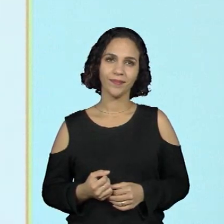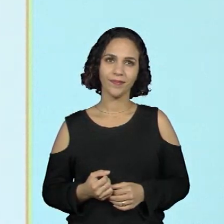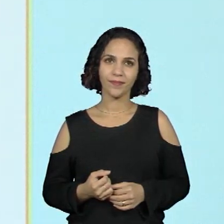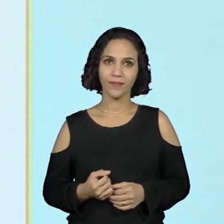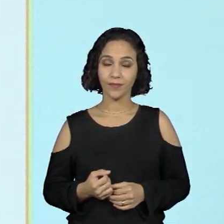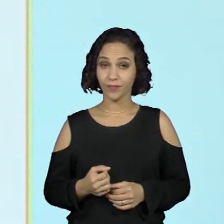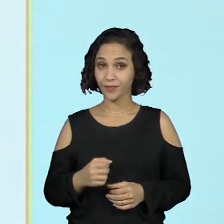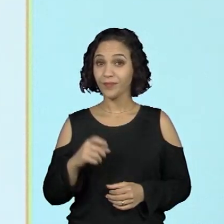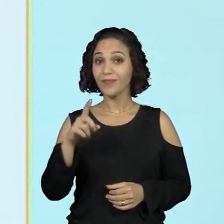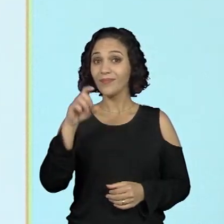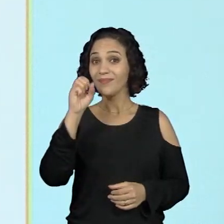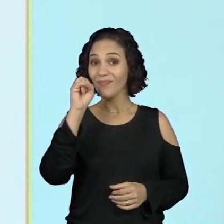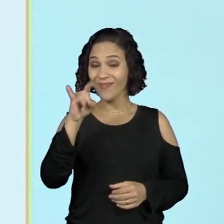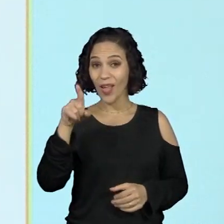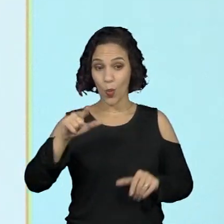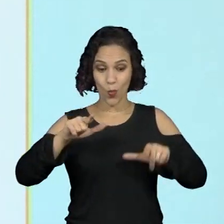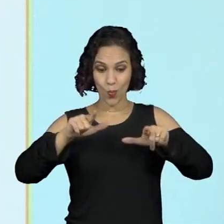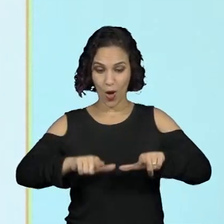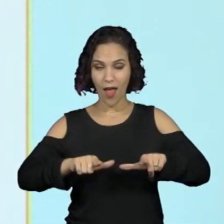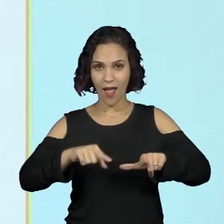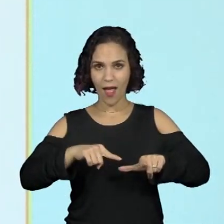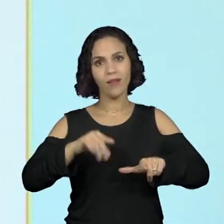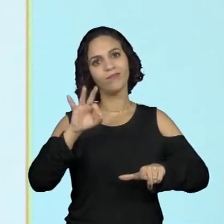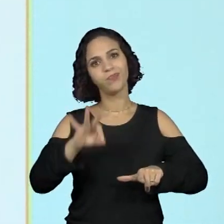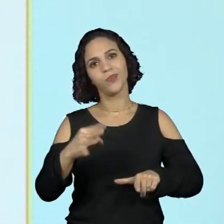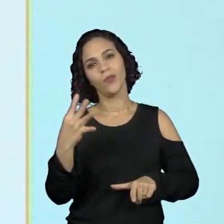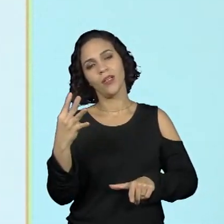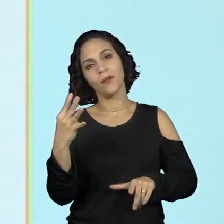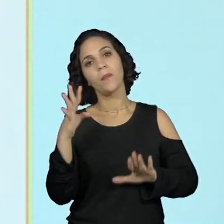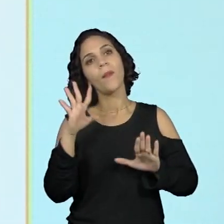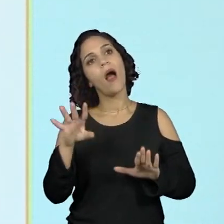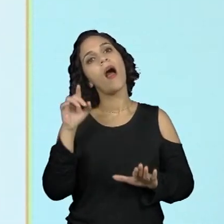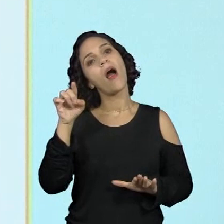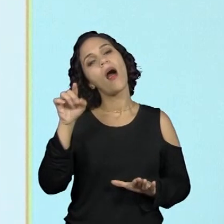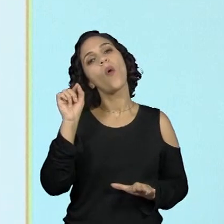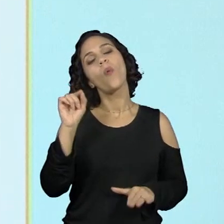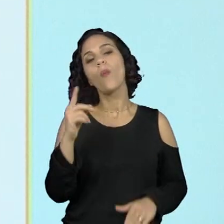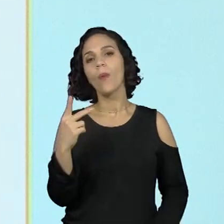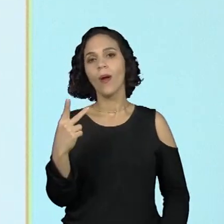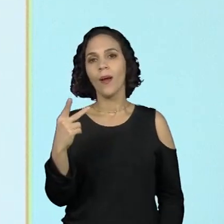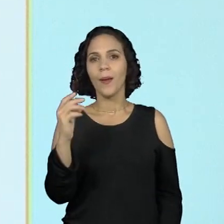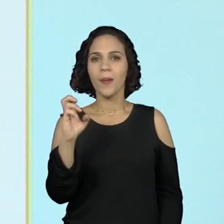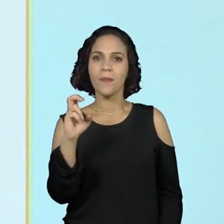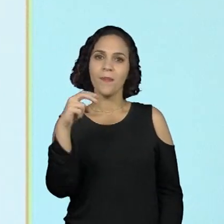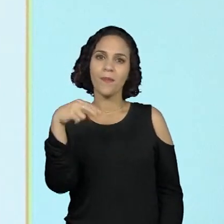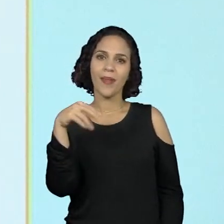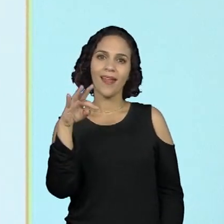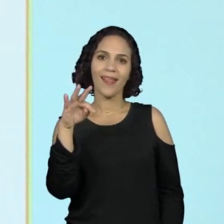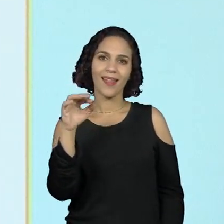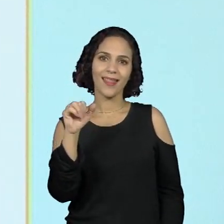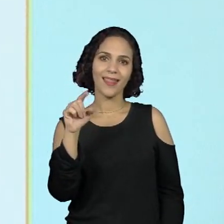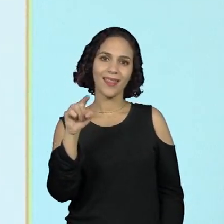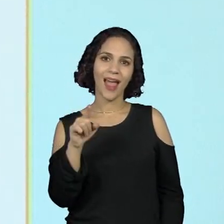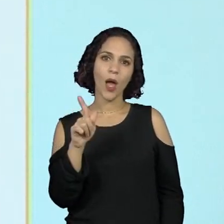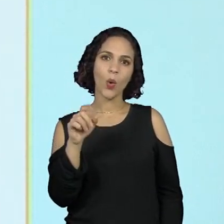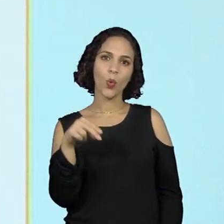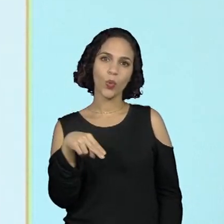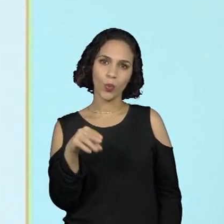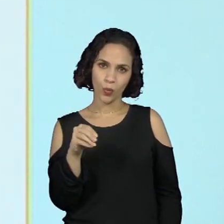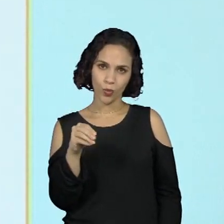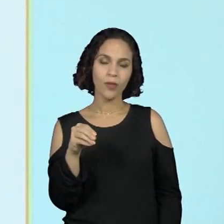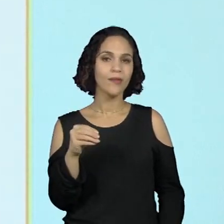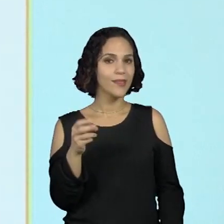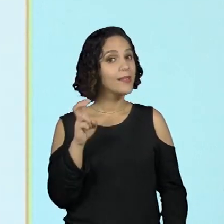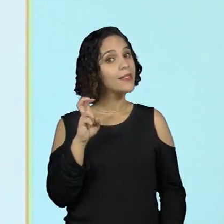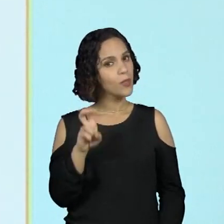Seriam 4 se a base fosse quadrada, não é? Mas é uma base pentagonal. Opa, e a quinta.